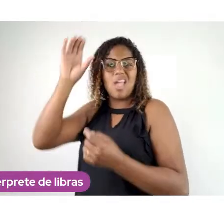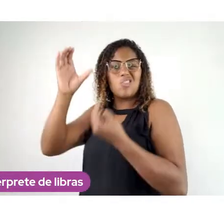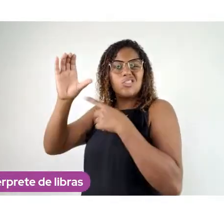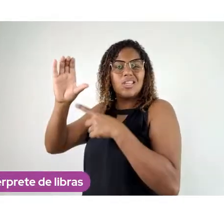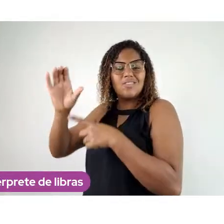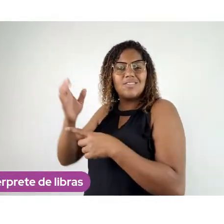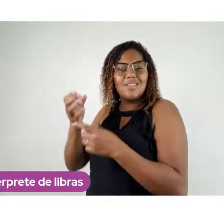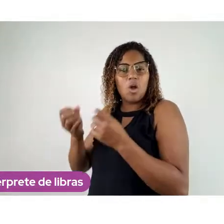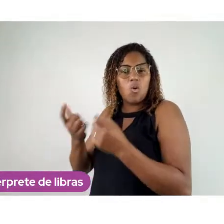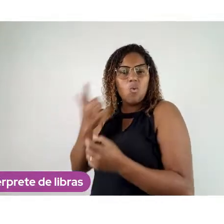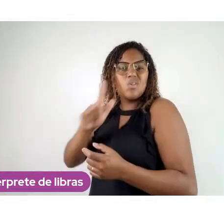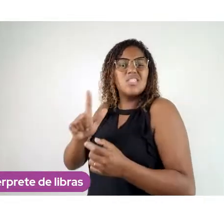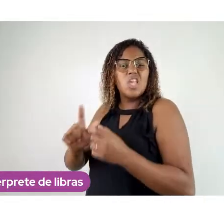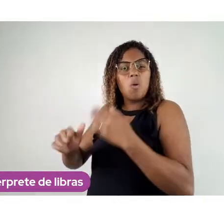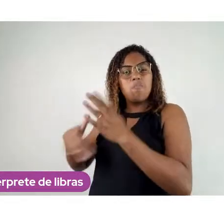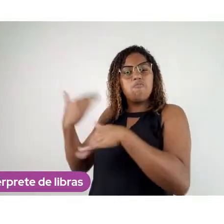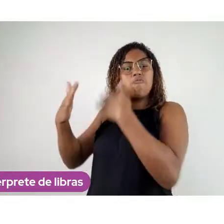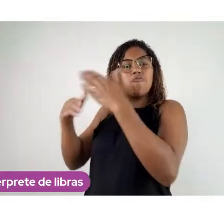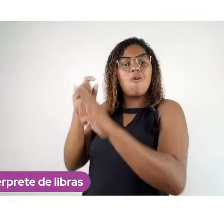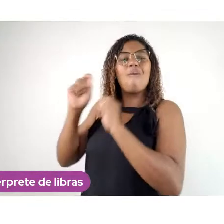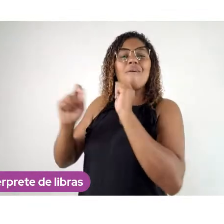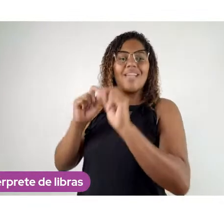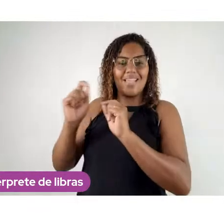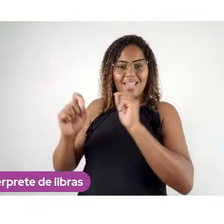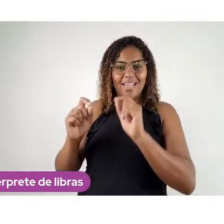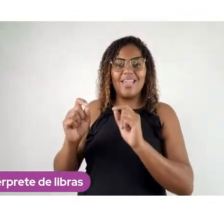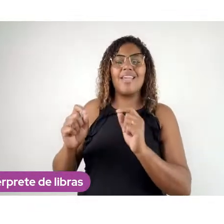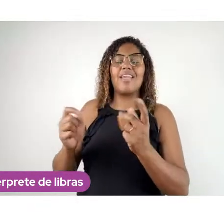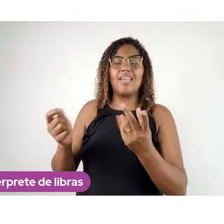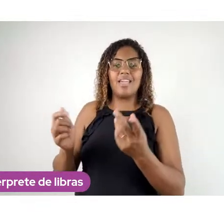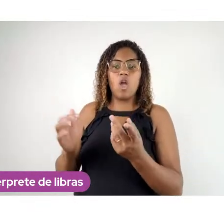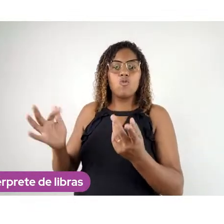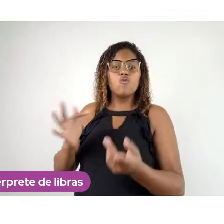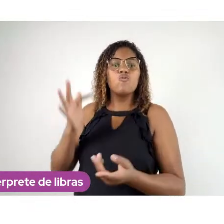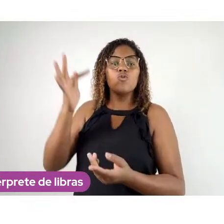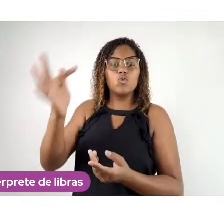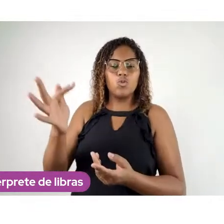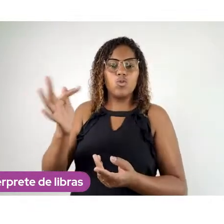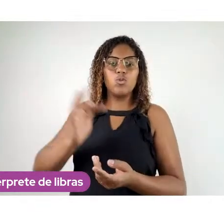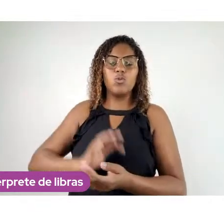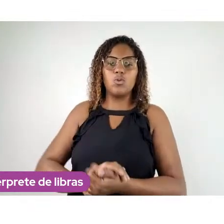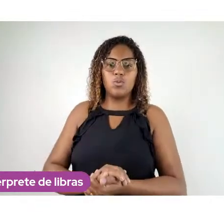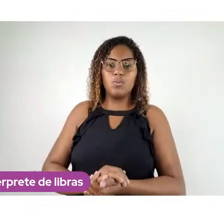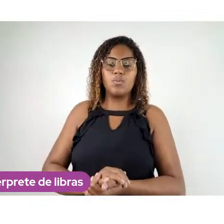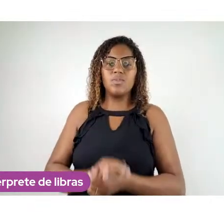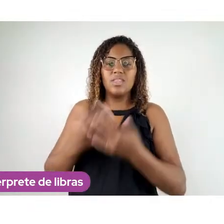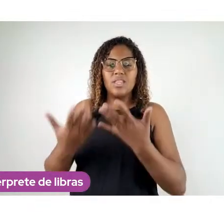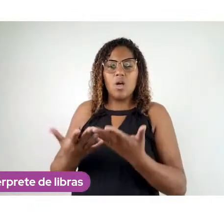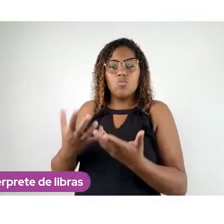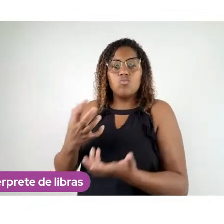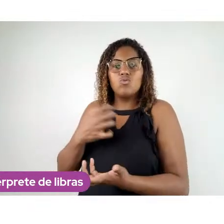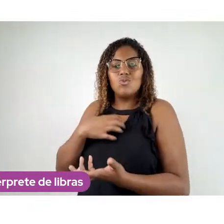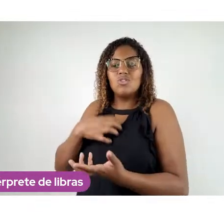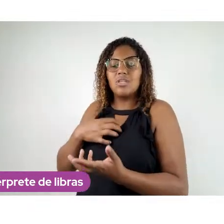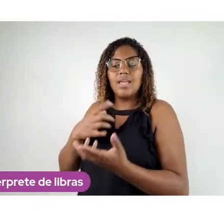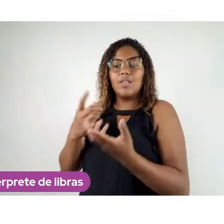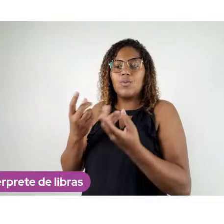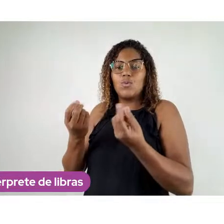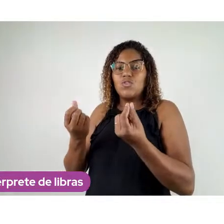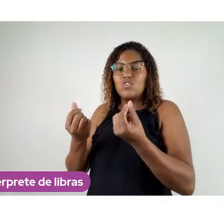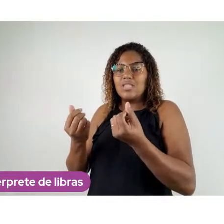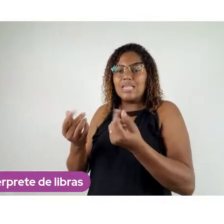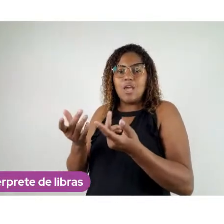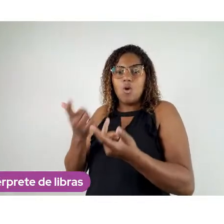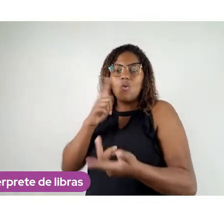conhecimento, tendências, observações, modelagem numérica, né? De maneira a fornecer subsídios para quem é tomador